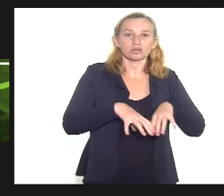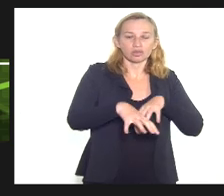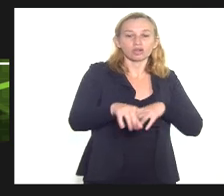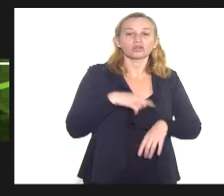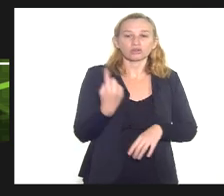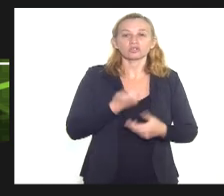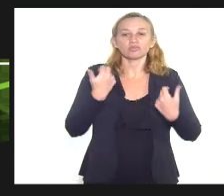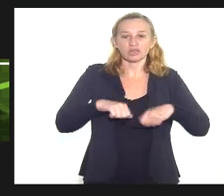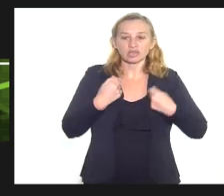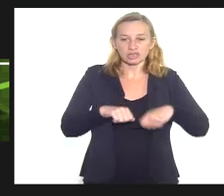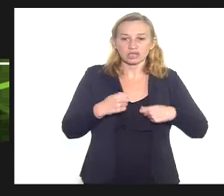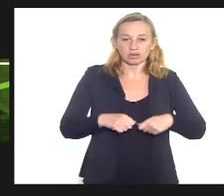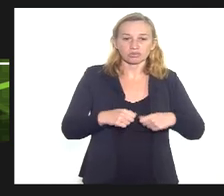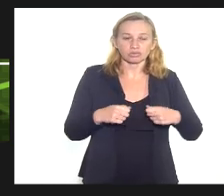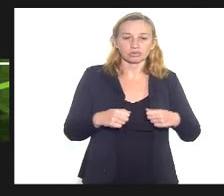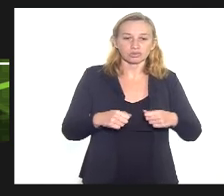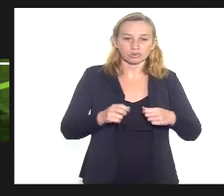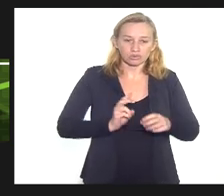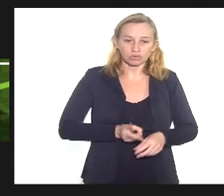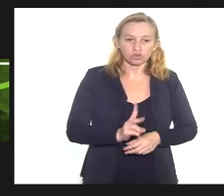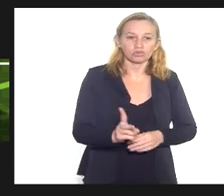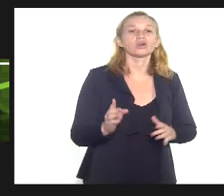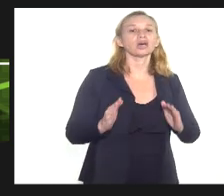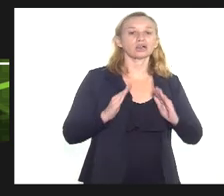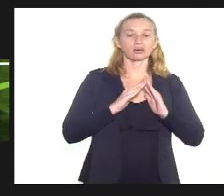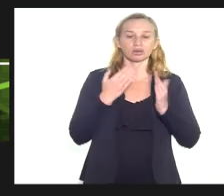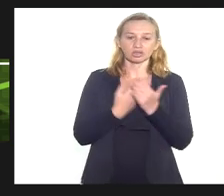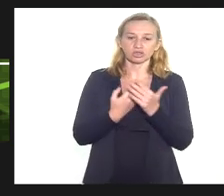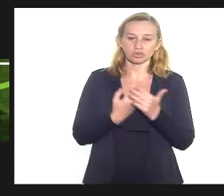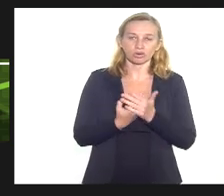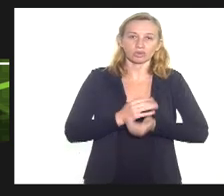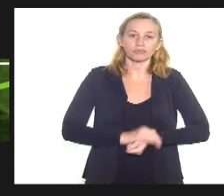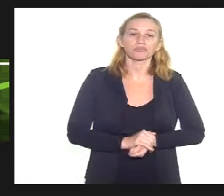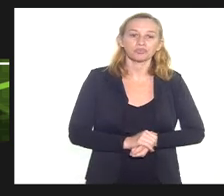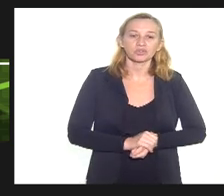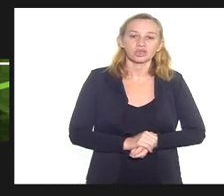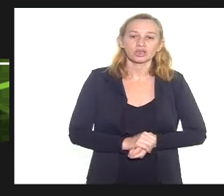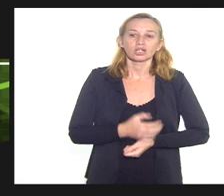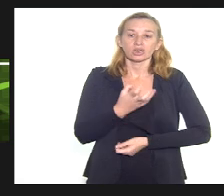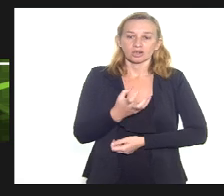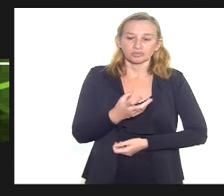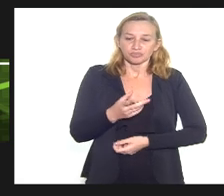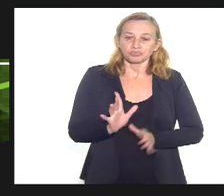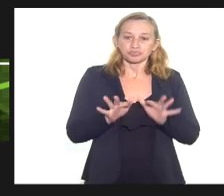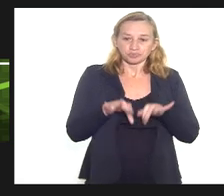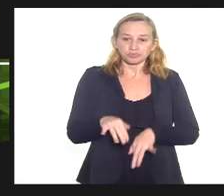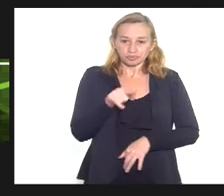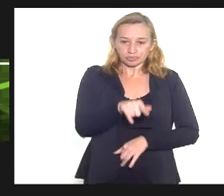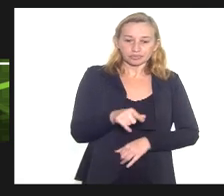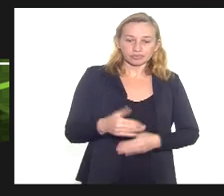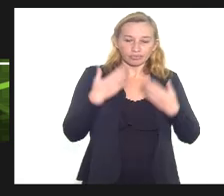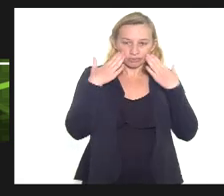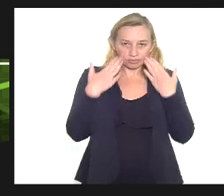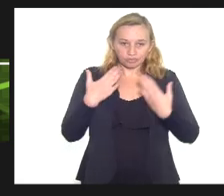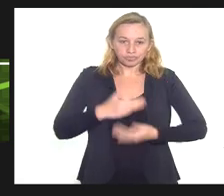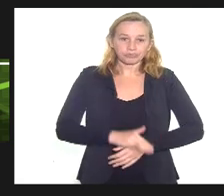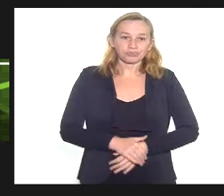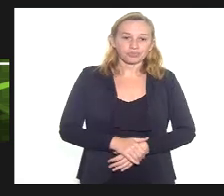precisamos manter a educação também em andamento. Eu gostaria de terminar aqui a minha